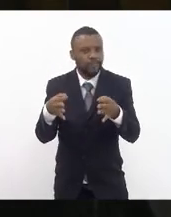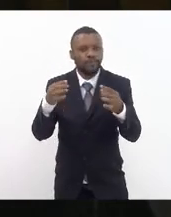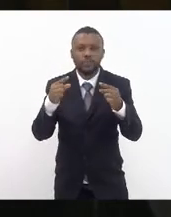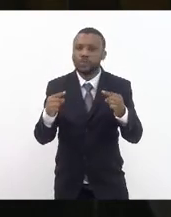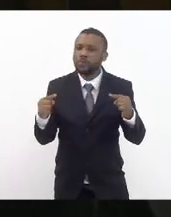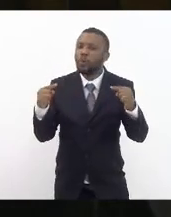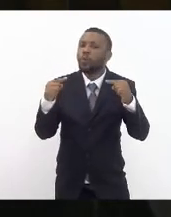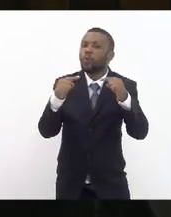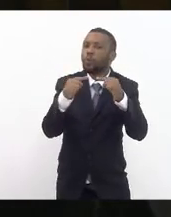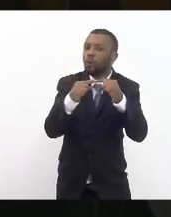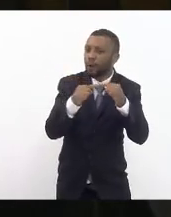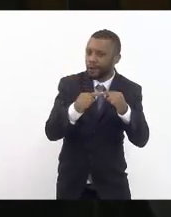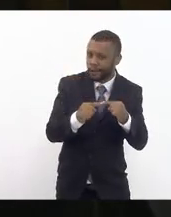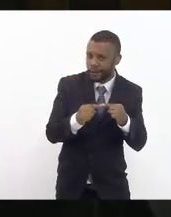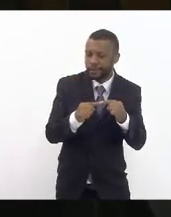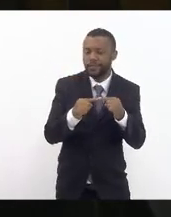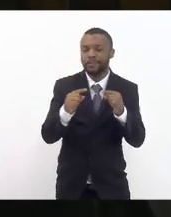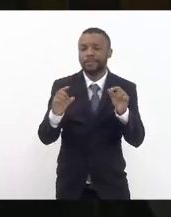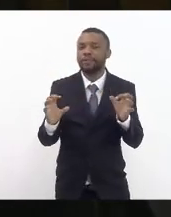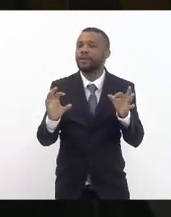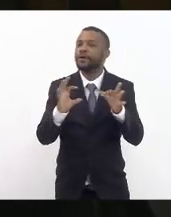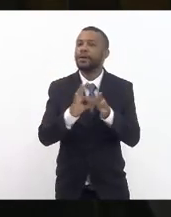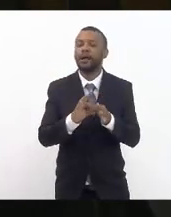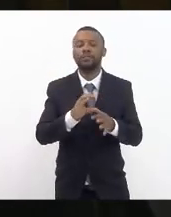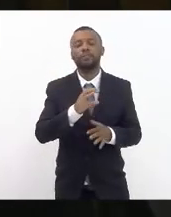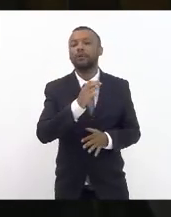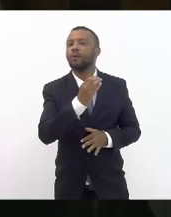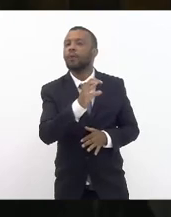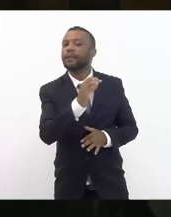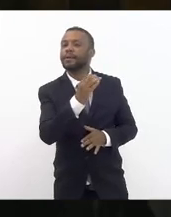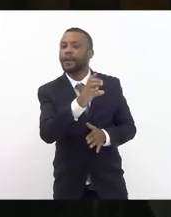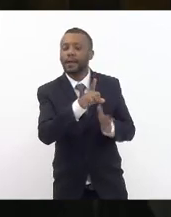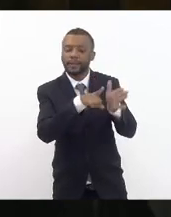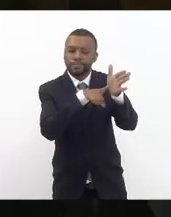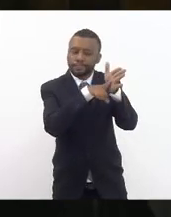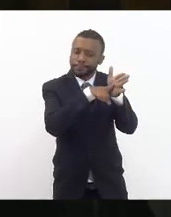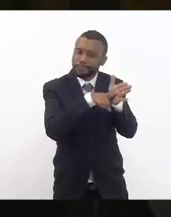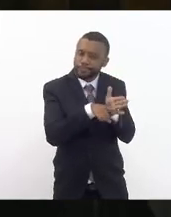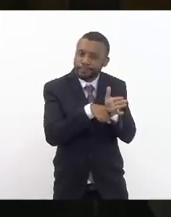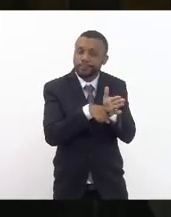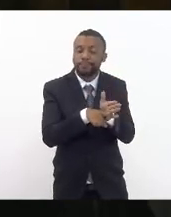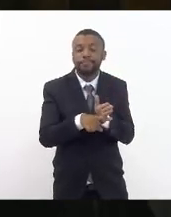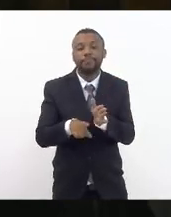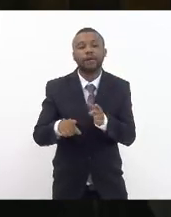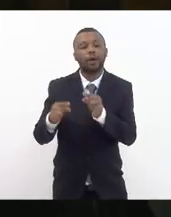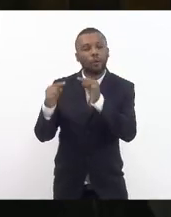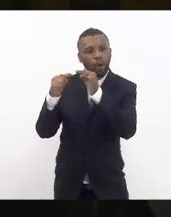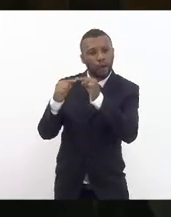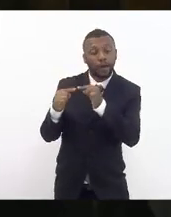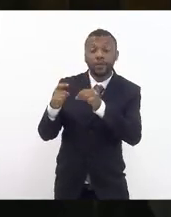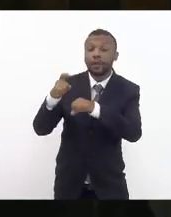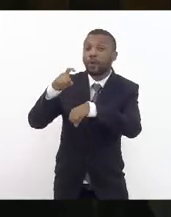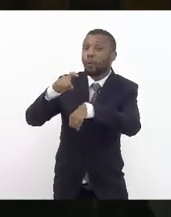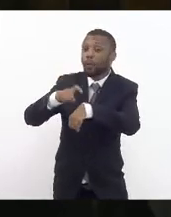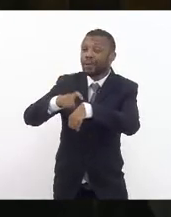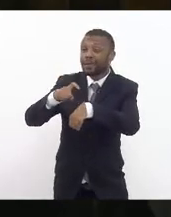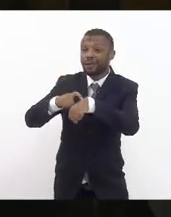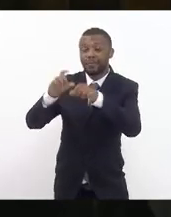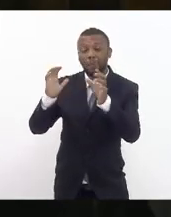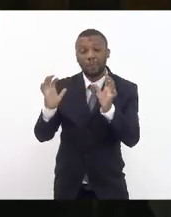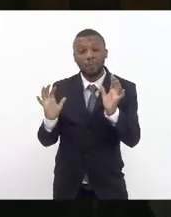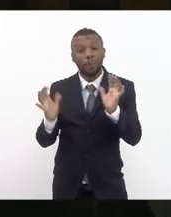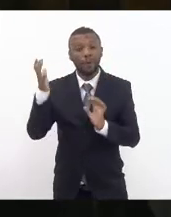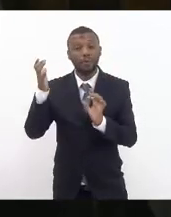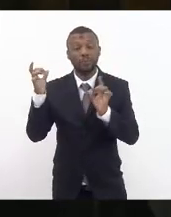coerente com a ciência, coerente com os tempos difíceis que nós